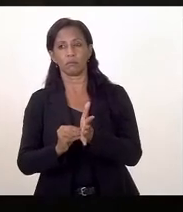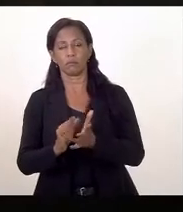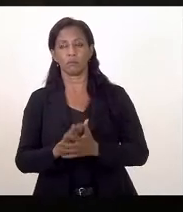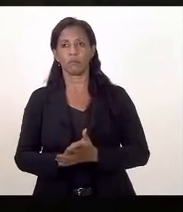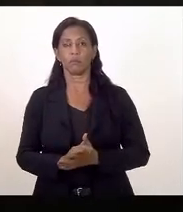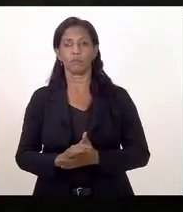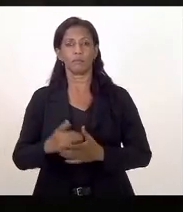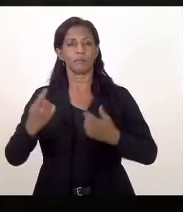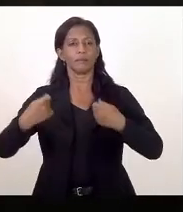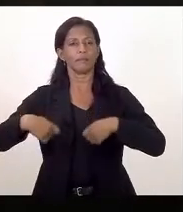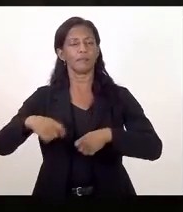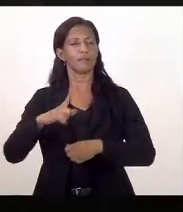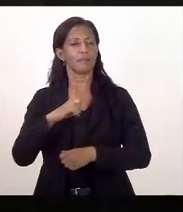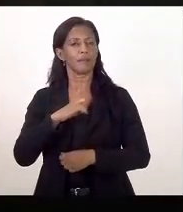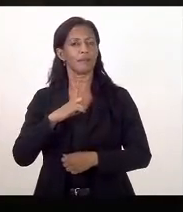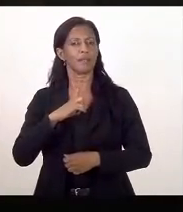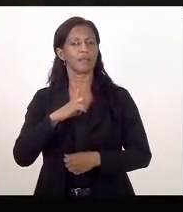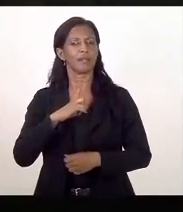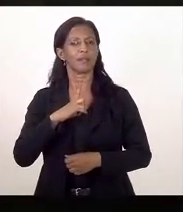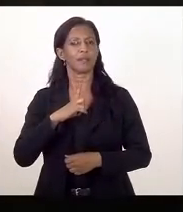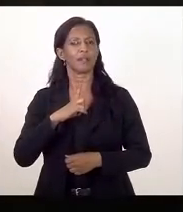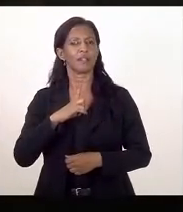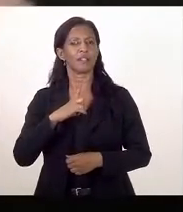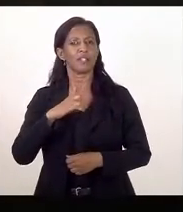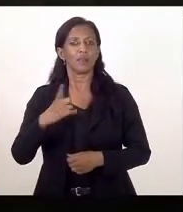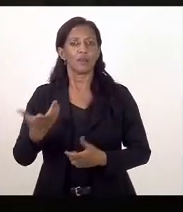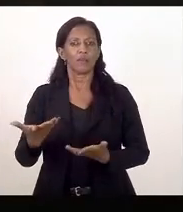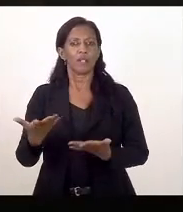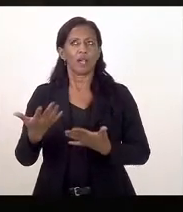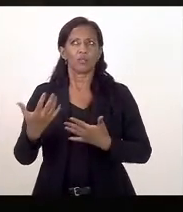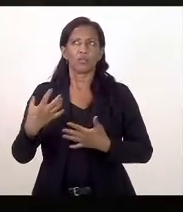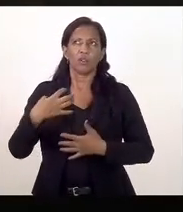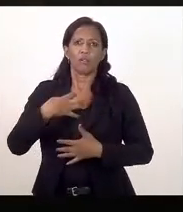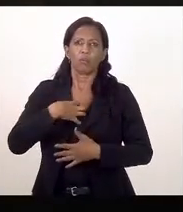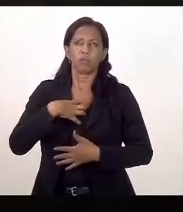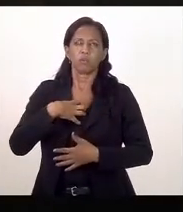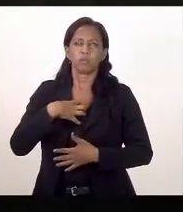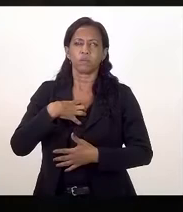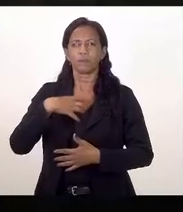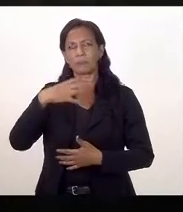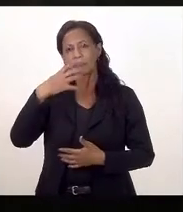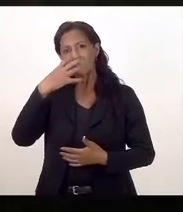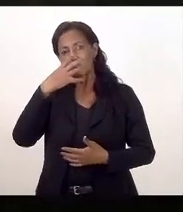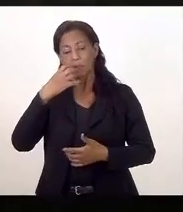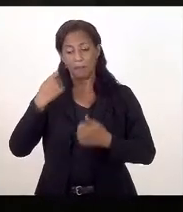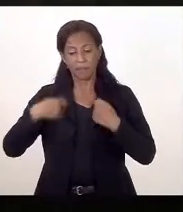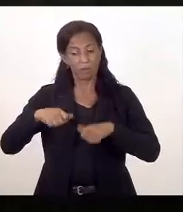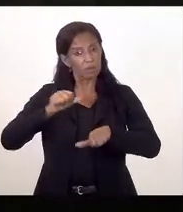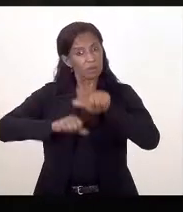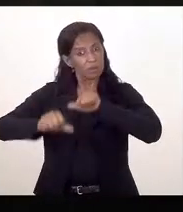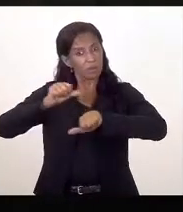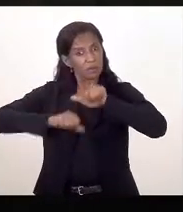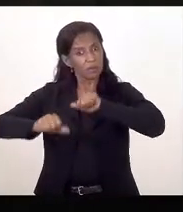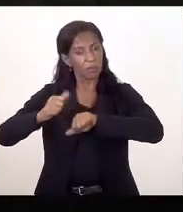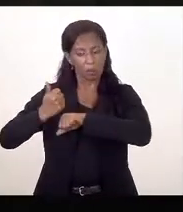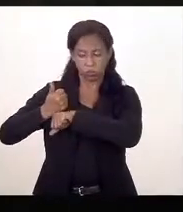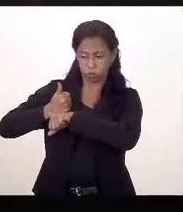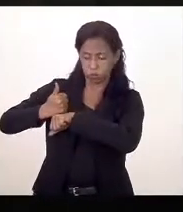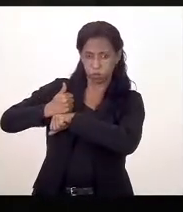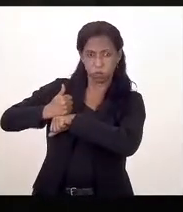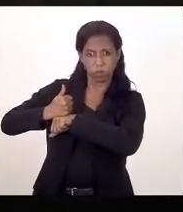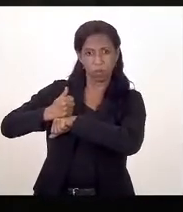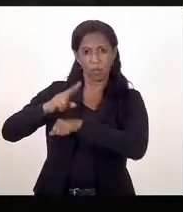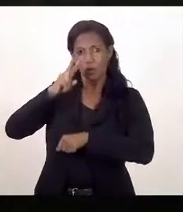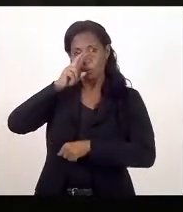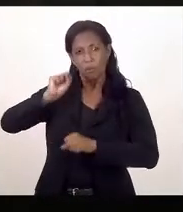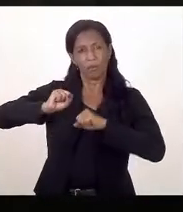ter, não ficar só na indignação. Nós temos que transformar a indignação numa